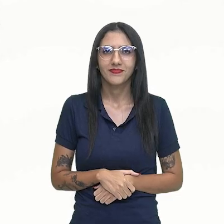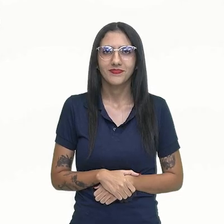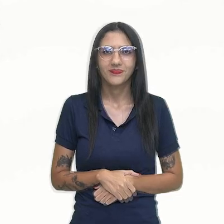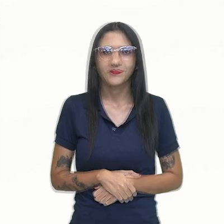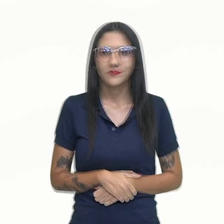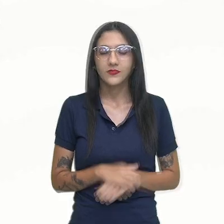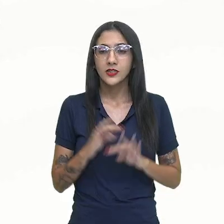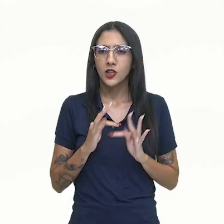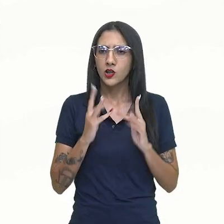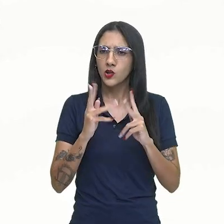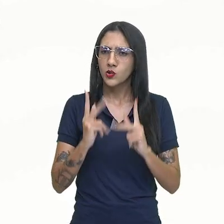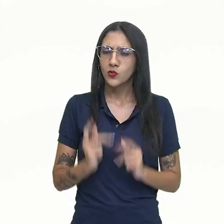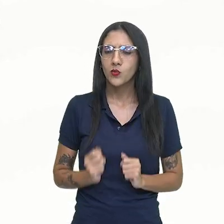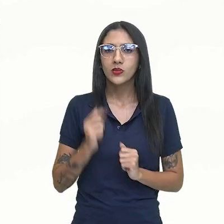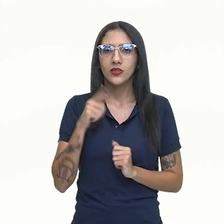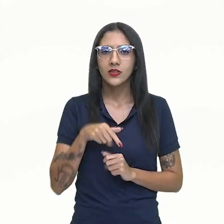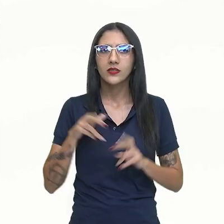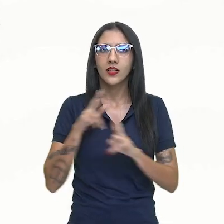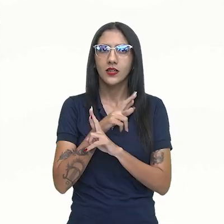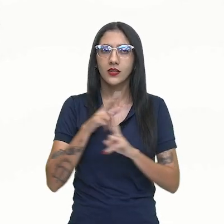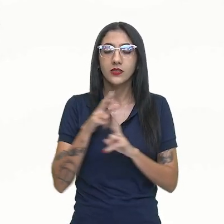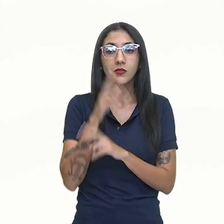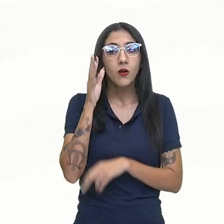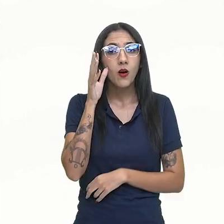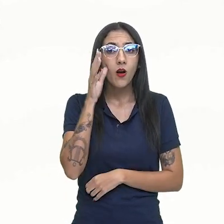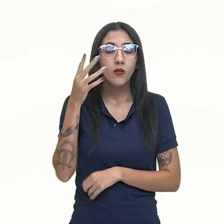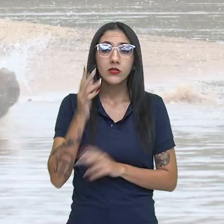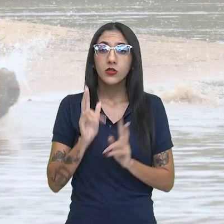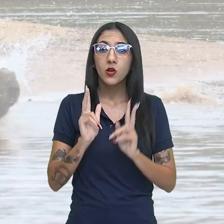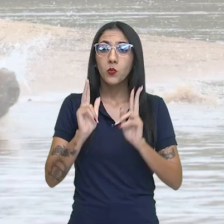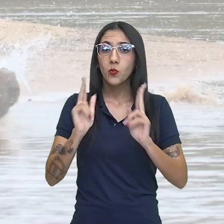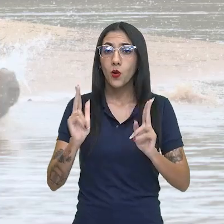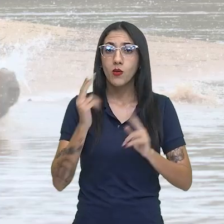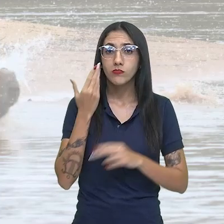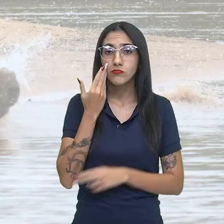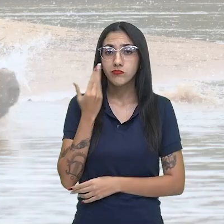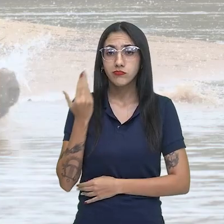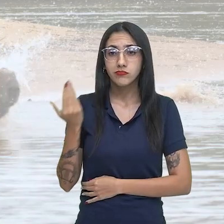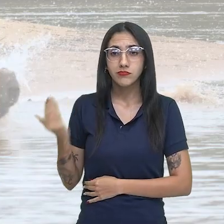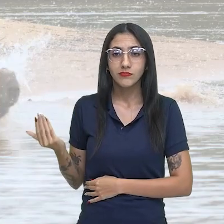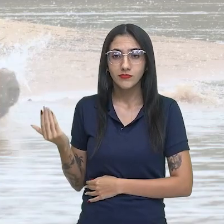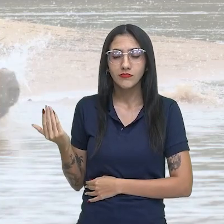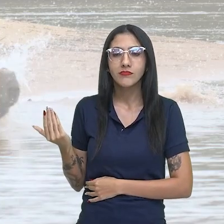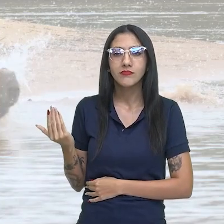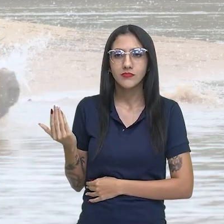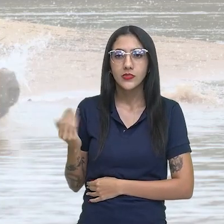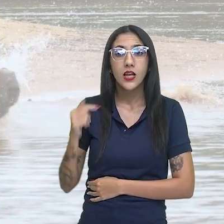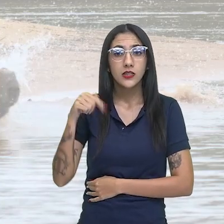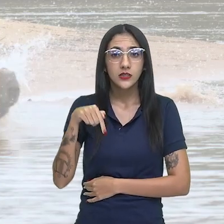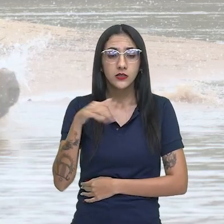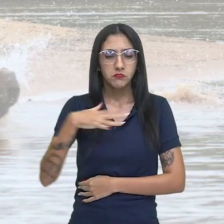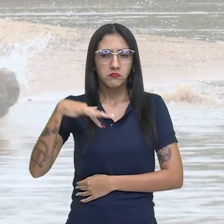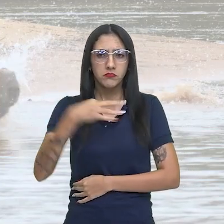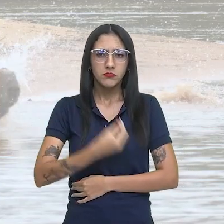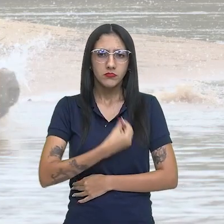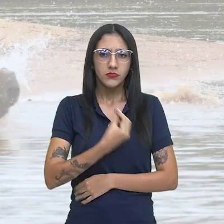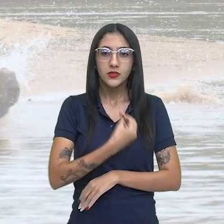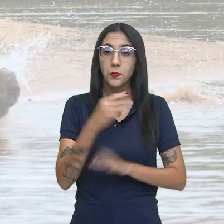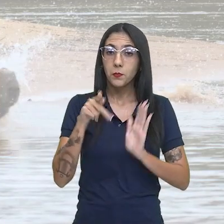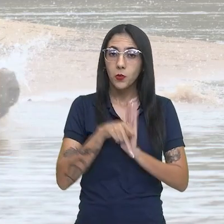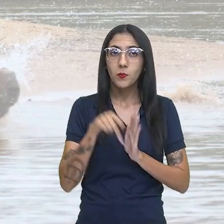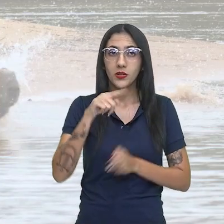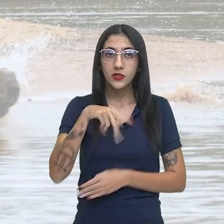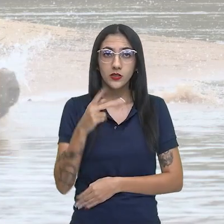que ocorrem entre os seres vivos, igual como nós estamos vendo aqui. Ó, eles estão em o seu habitat